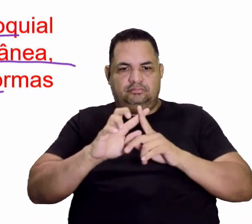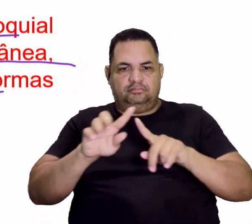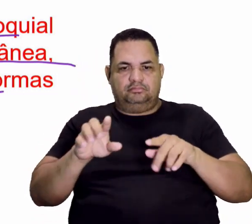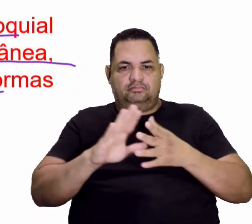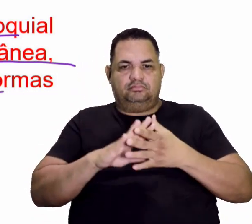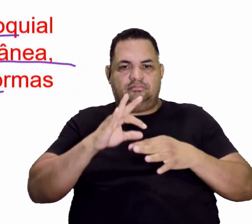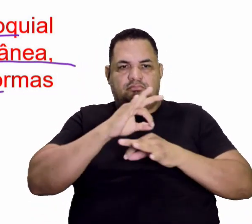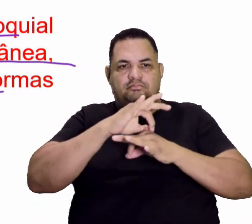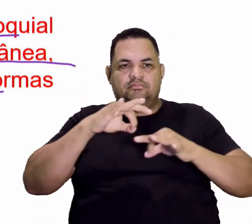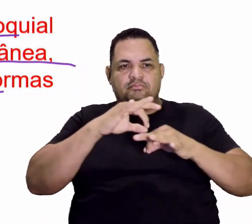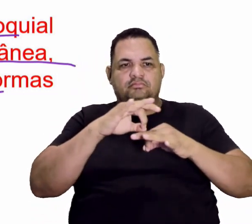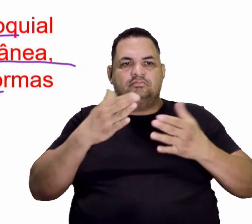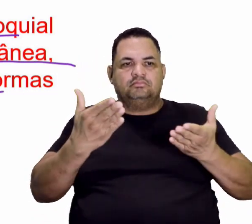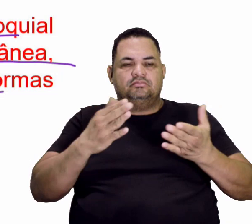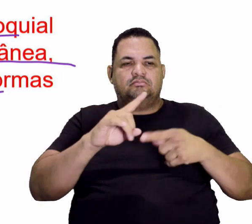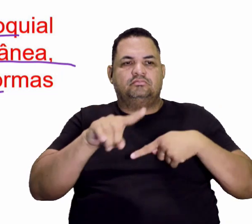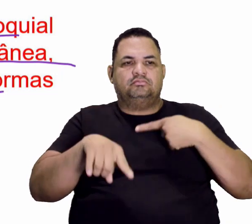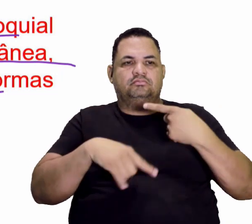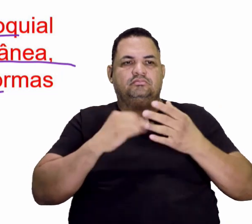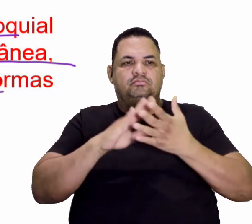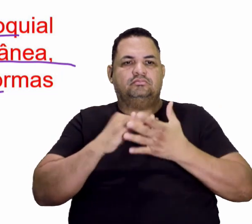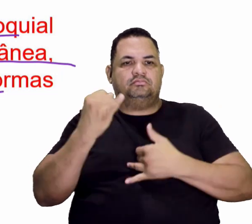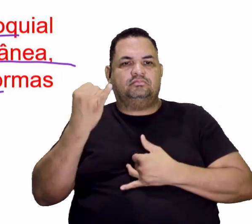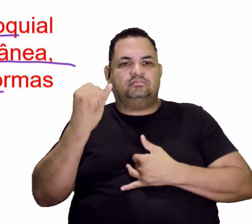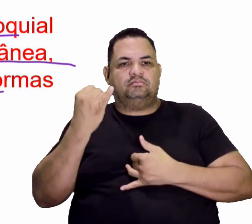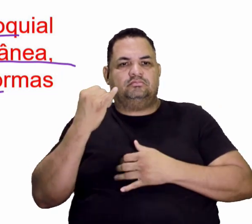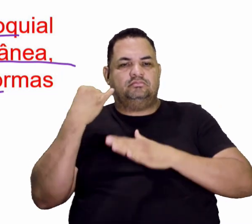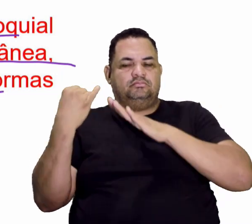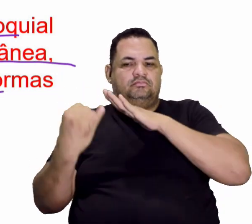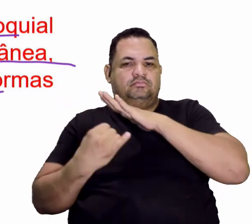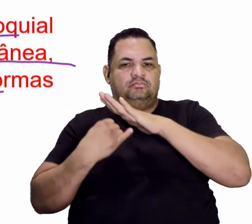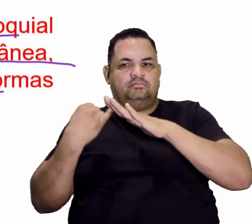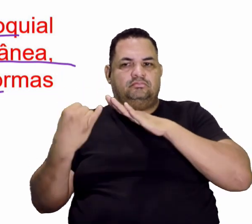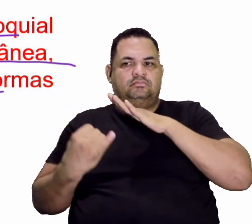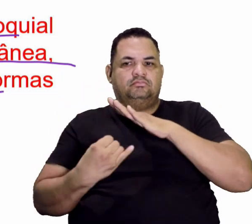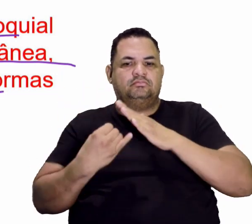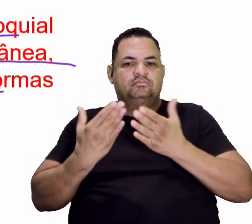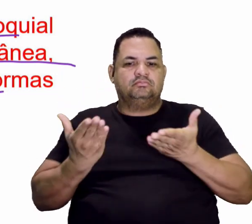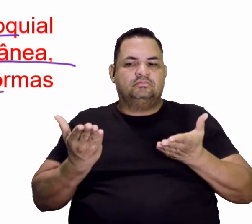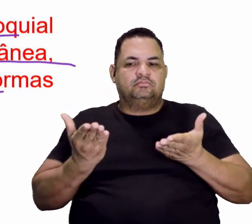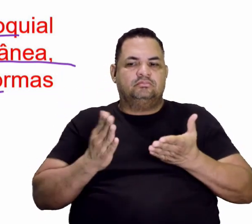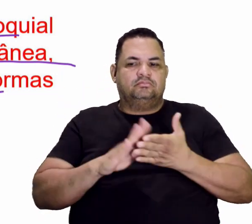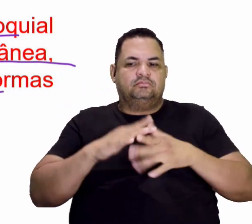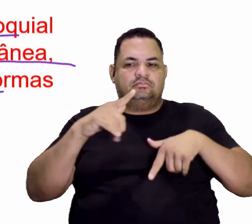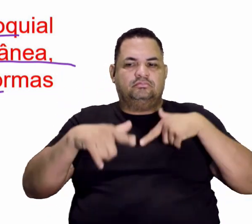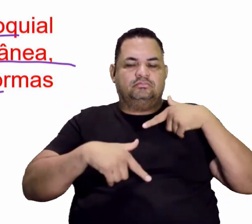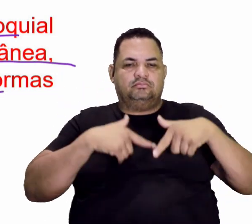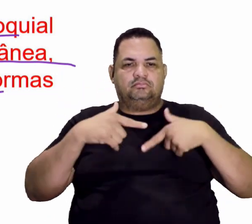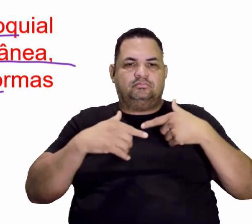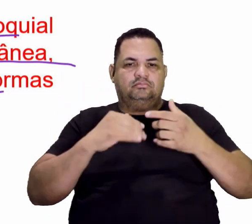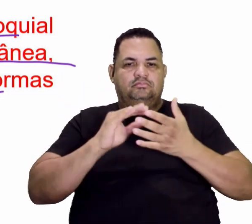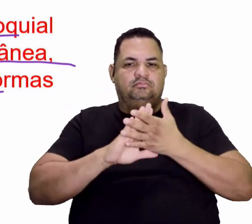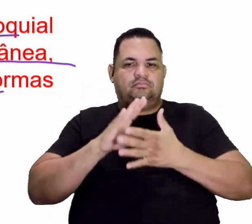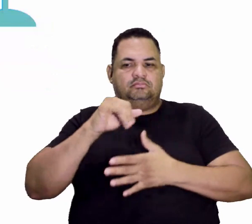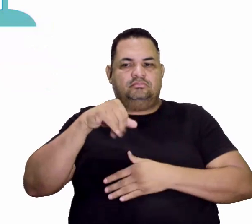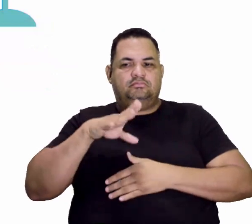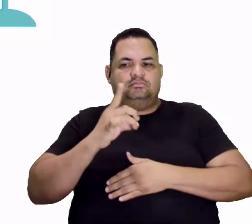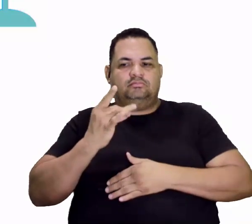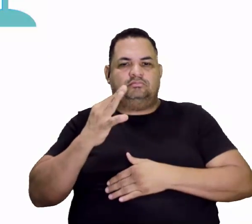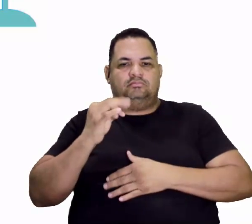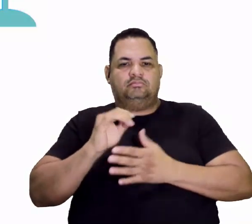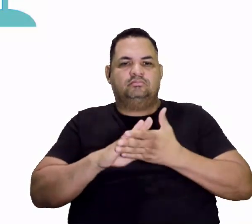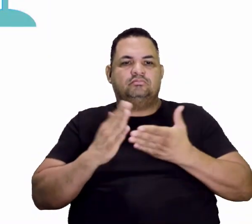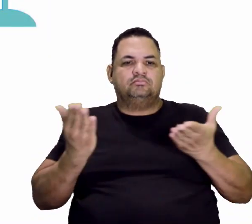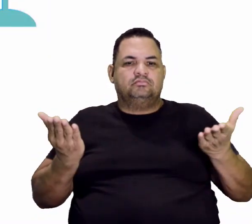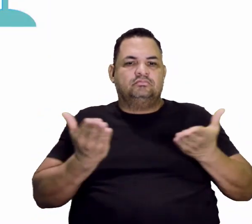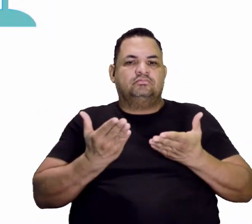trouxe um presentão para vocês agora, depois dessa informalidade, né, desse trabalho maceta, essa aula.